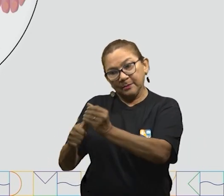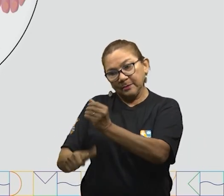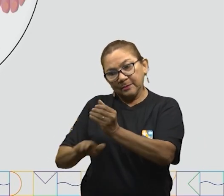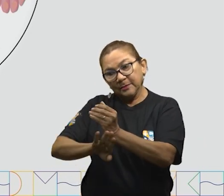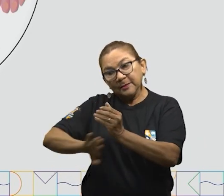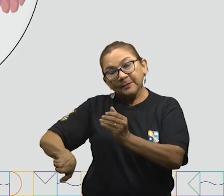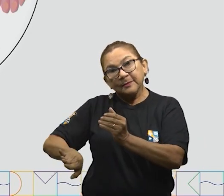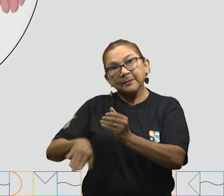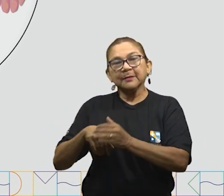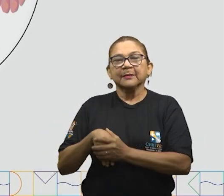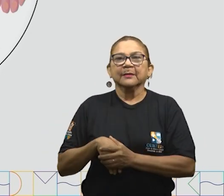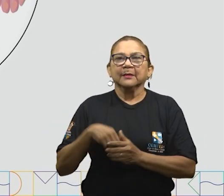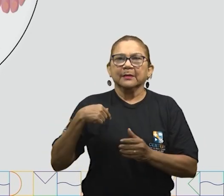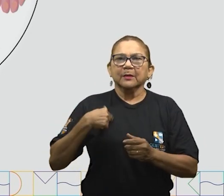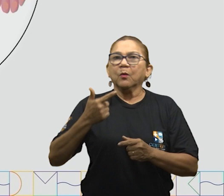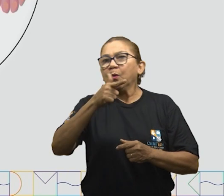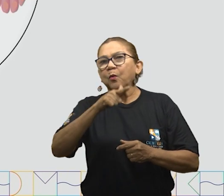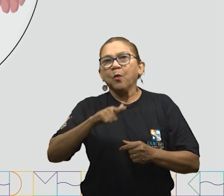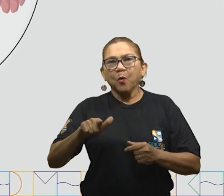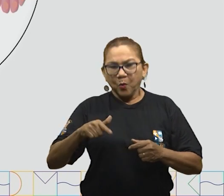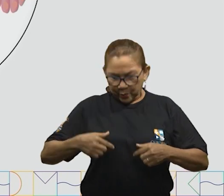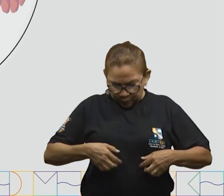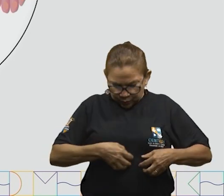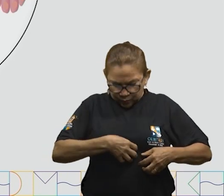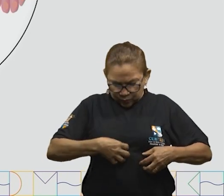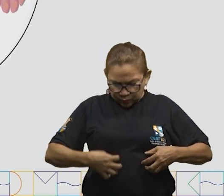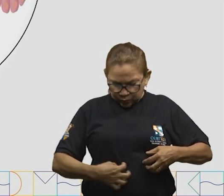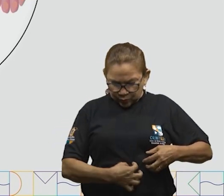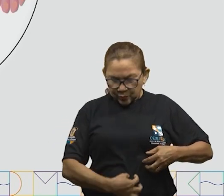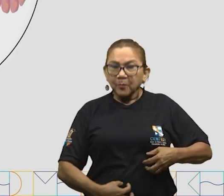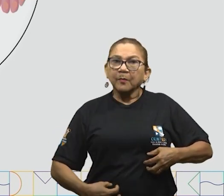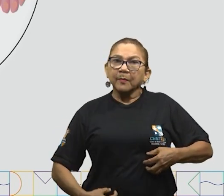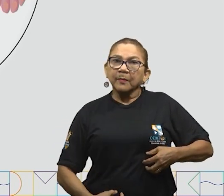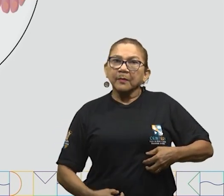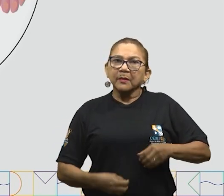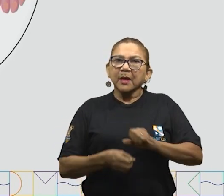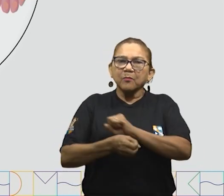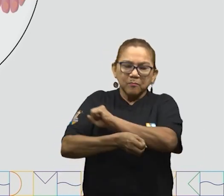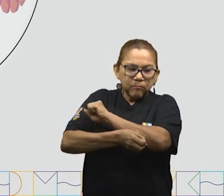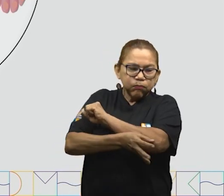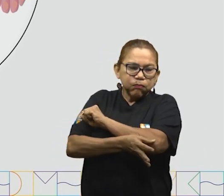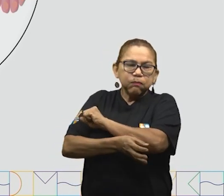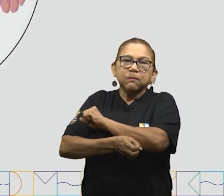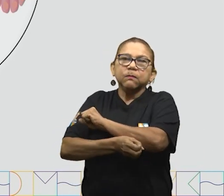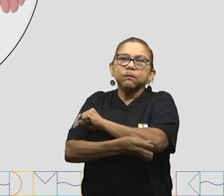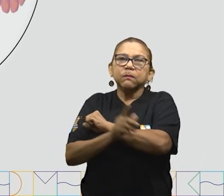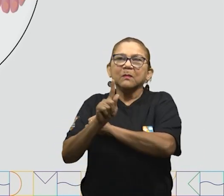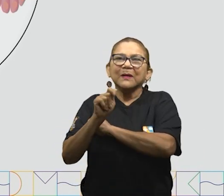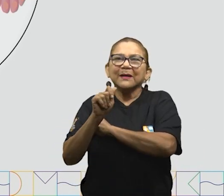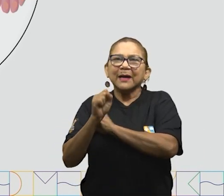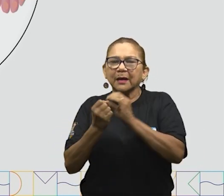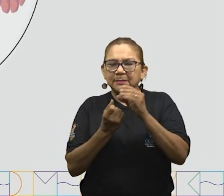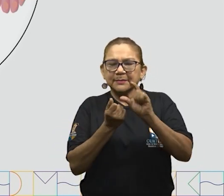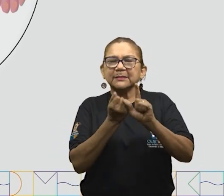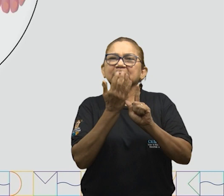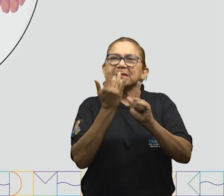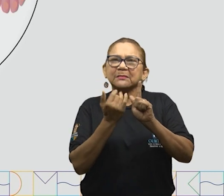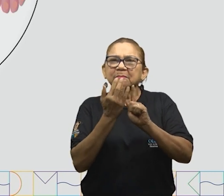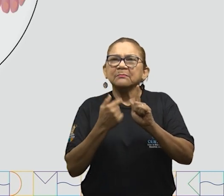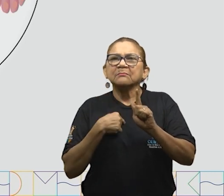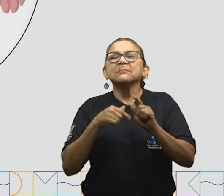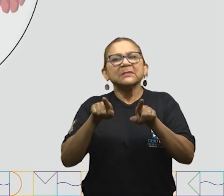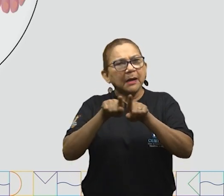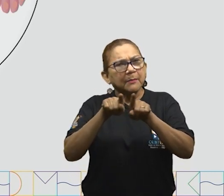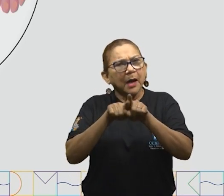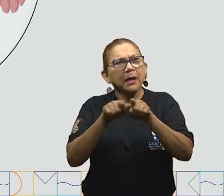Um outro resultado da ação da flora intestinal é a formação de gases. Tanto gases quanto fezes são